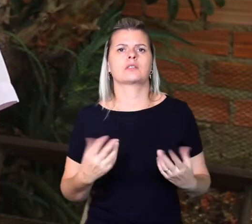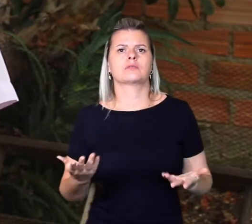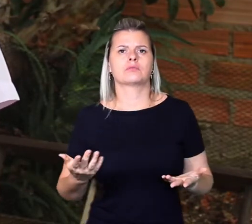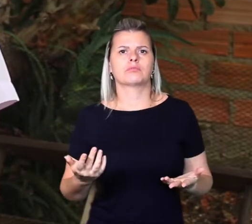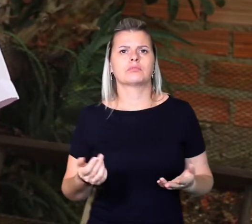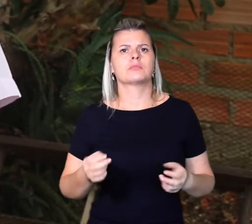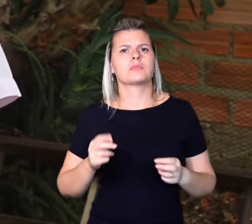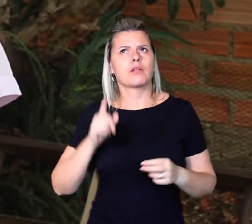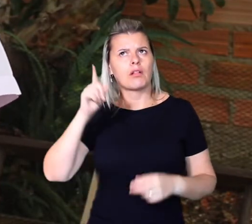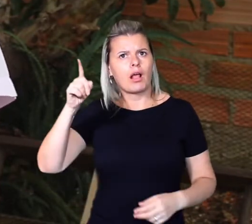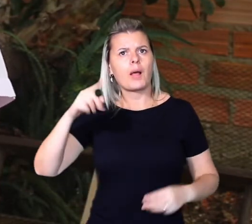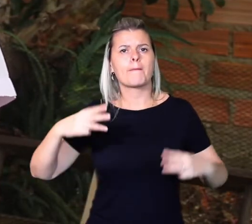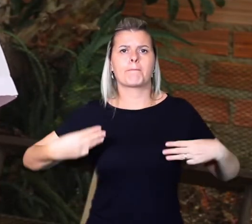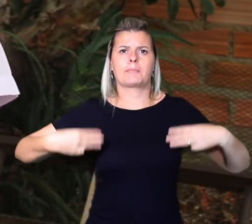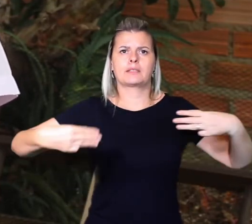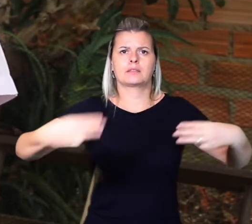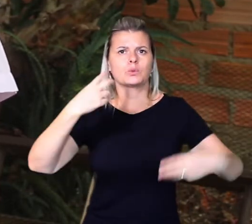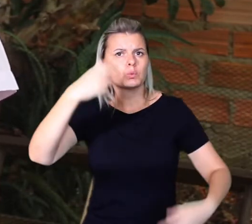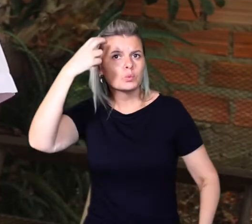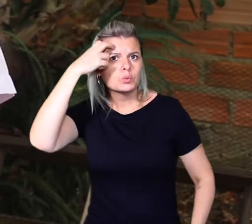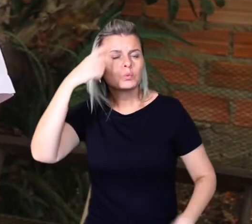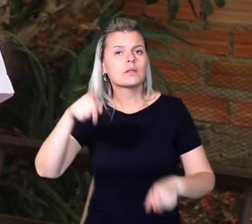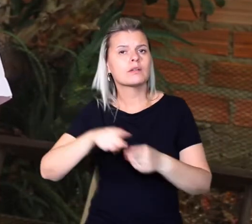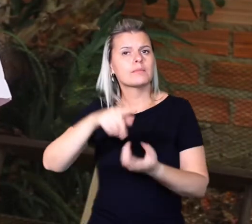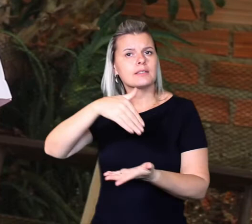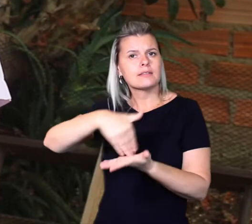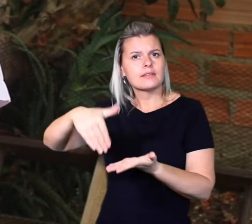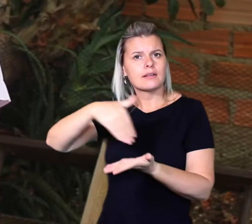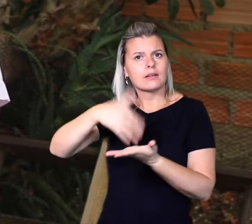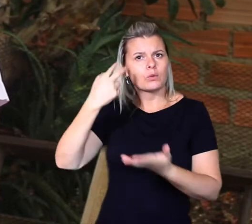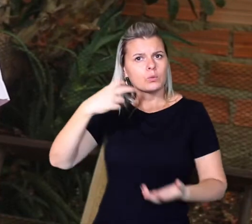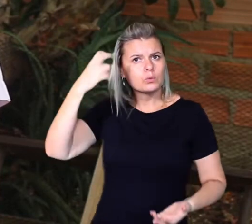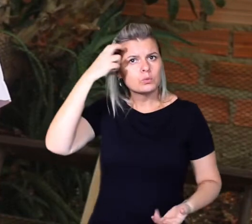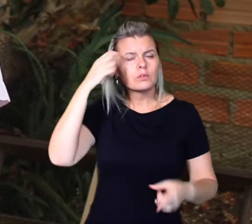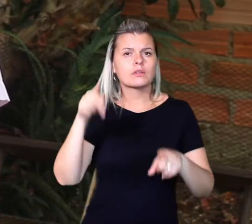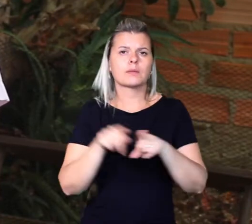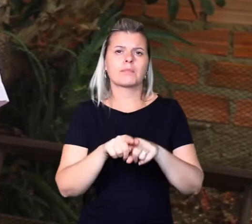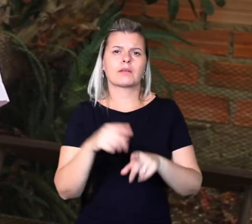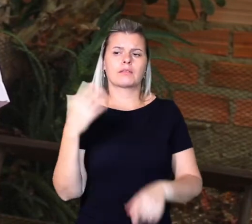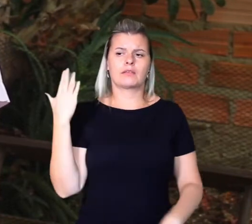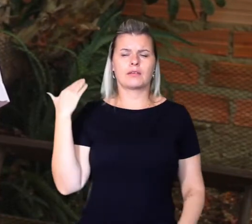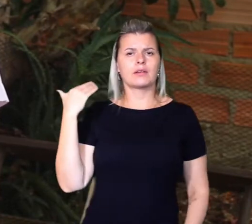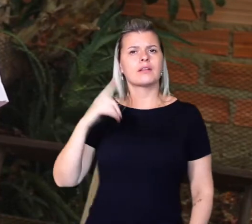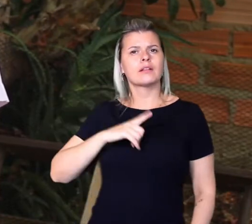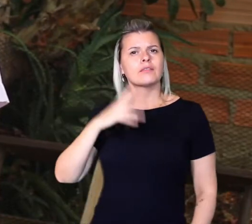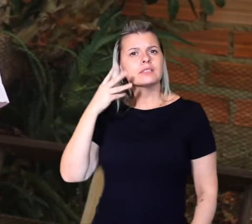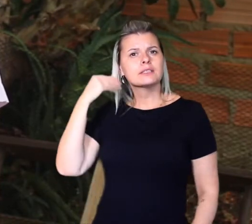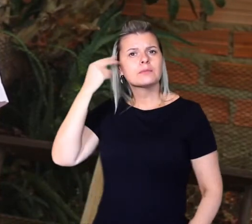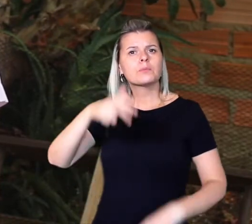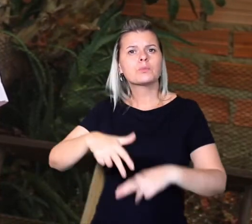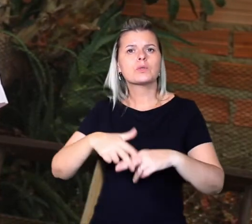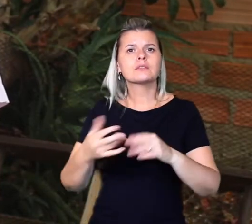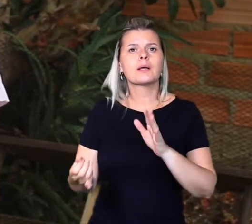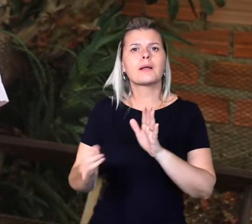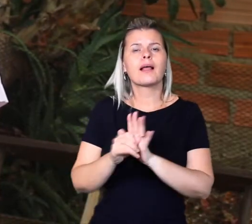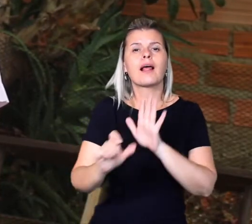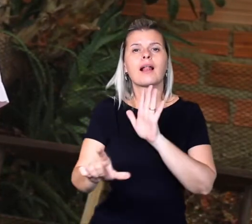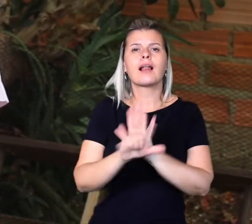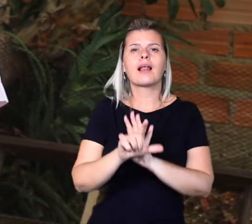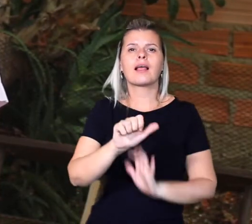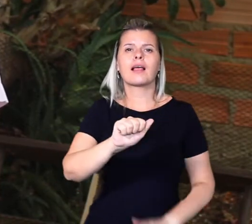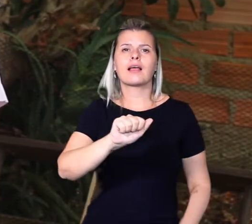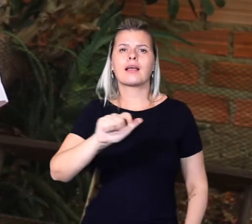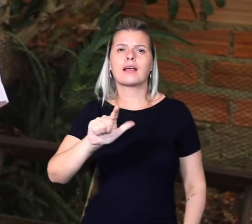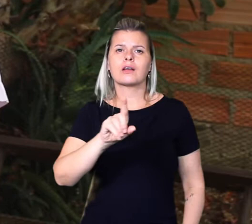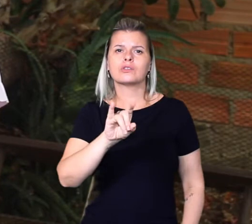do Ministério da Cultura, pela Secretaria de Cultura. Nós tivemos agora uma experiência, por exemplo, por ocasião da implementação da Lei Aldir Blanc, que teve